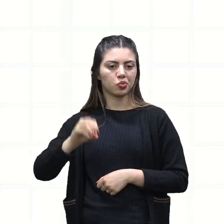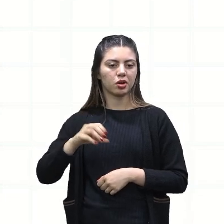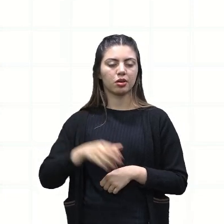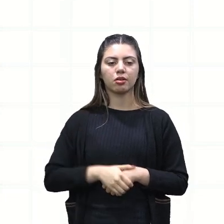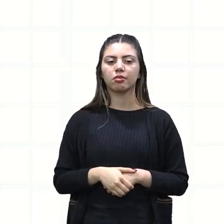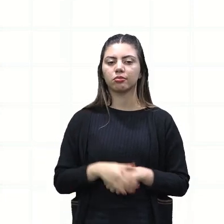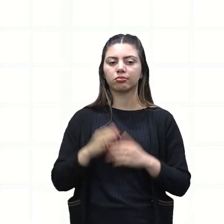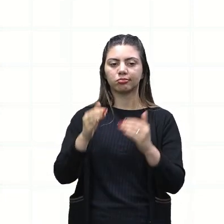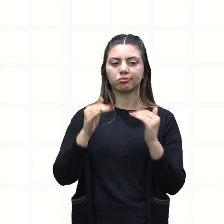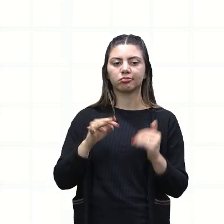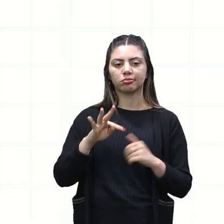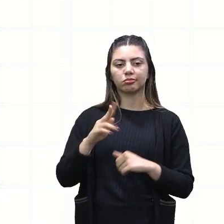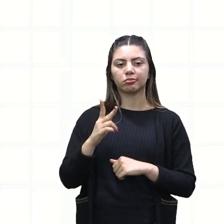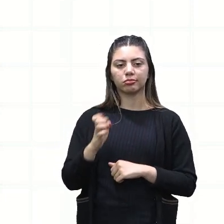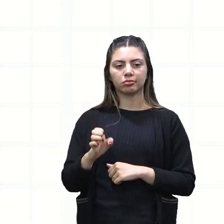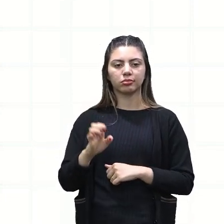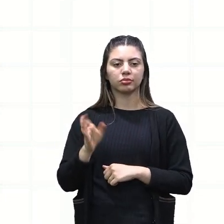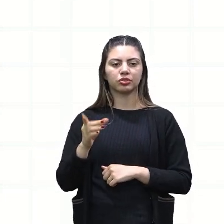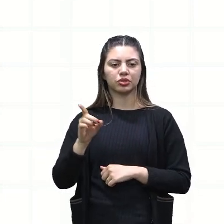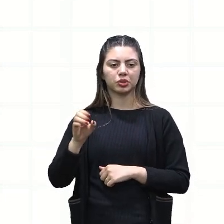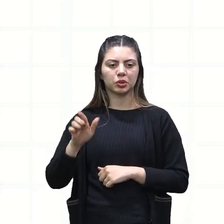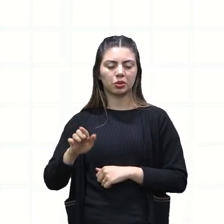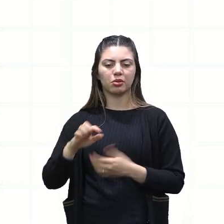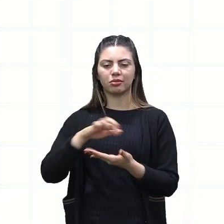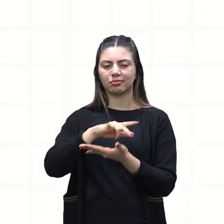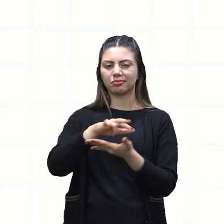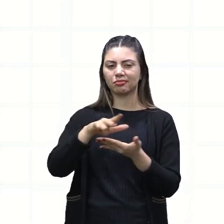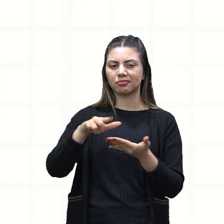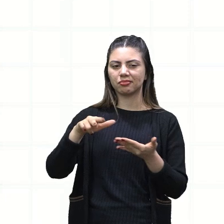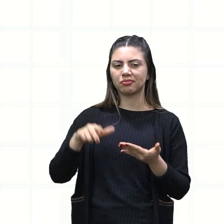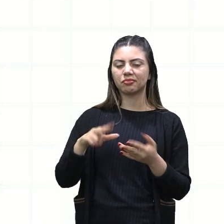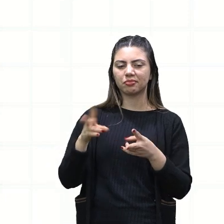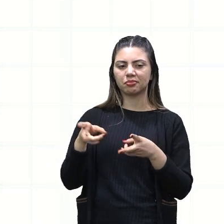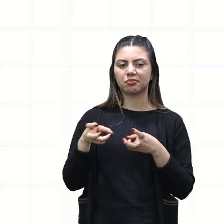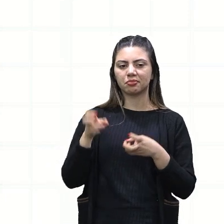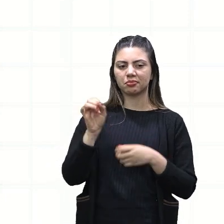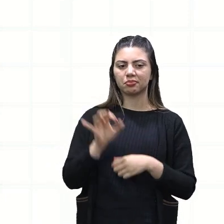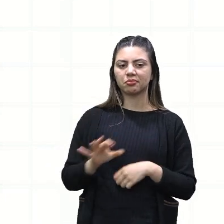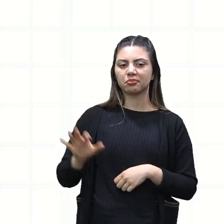cat, que seja, né? The building, o prédio,